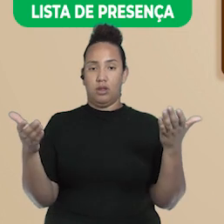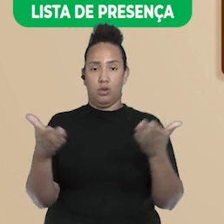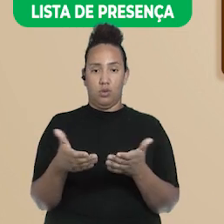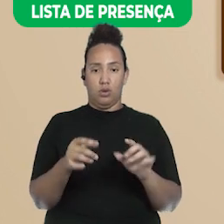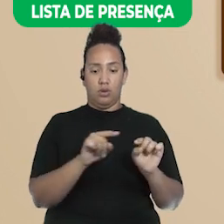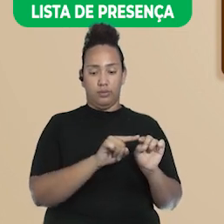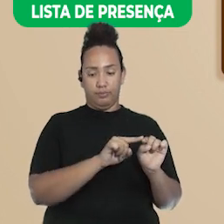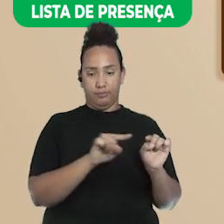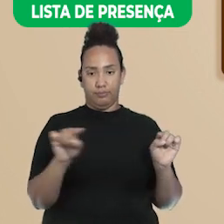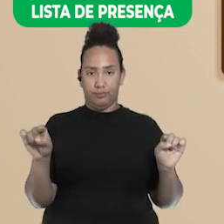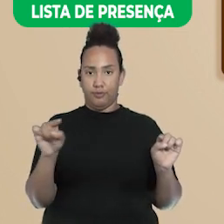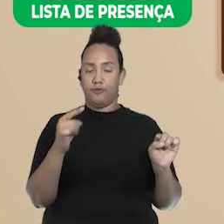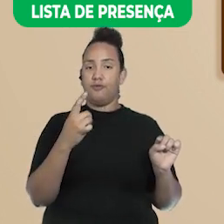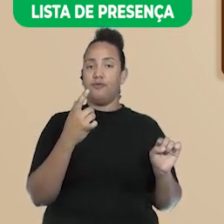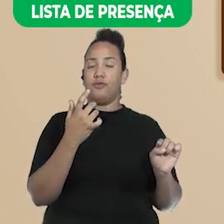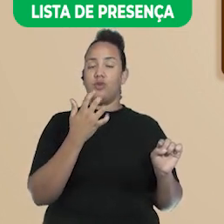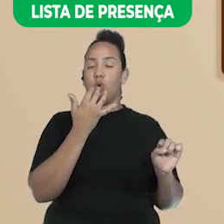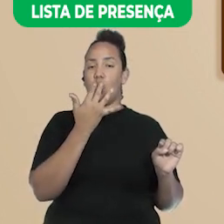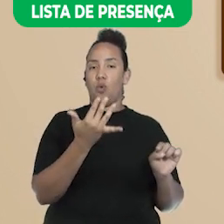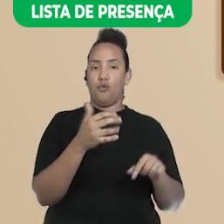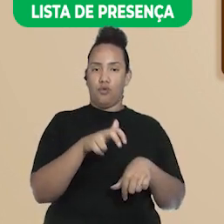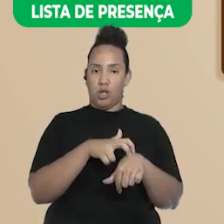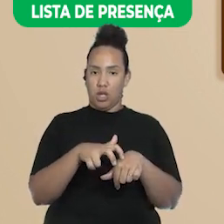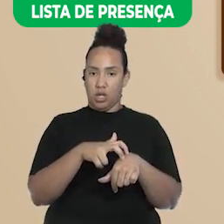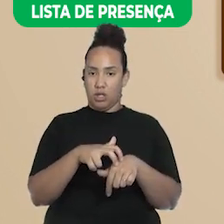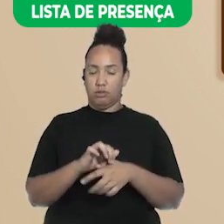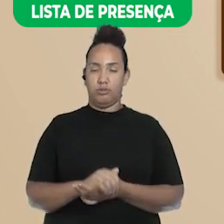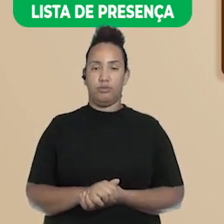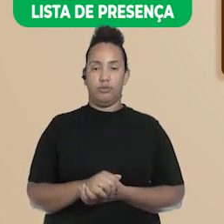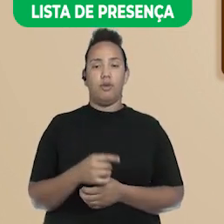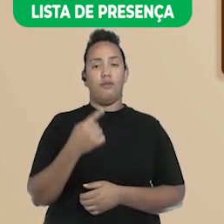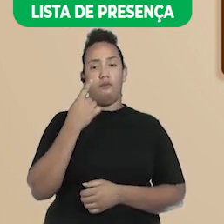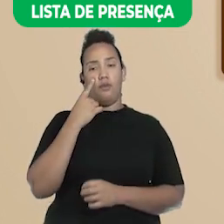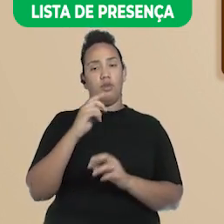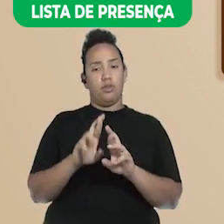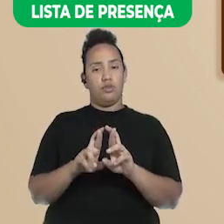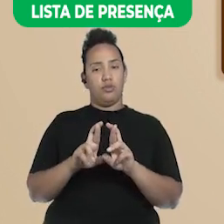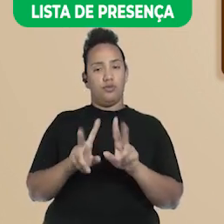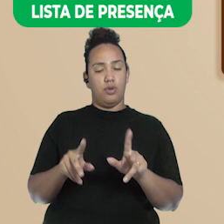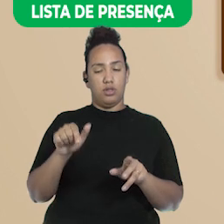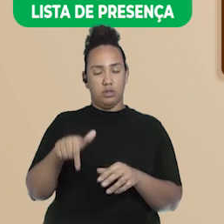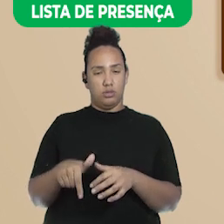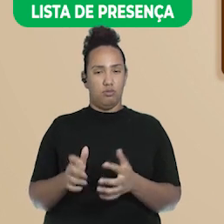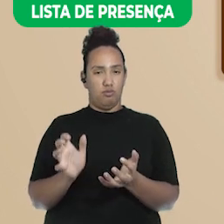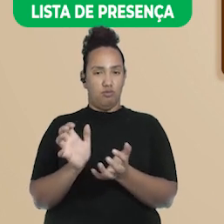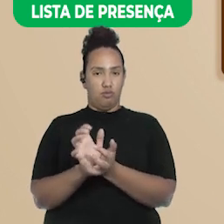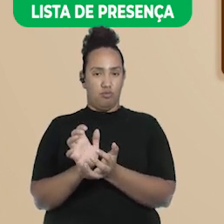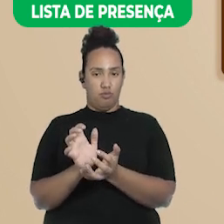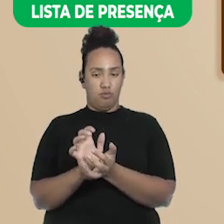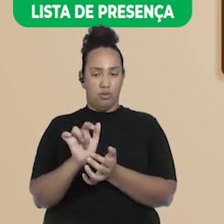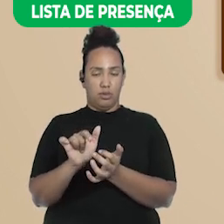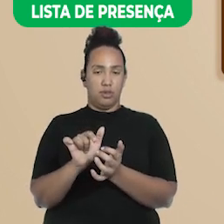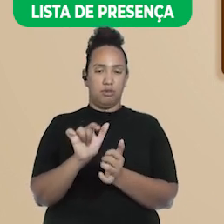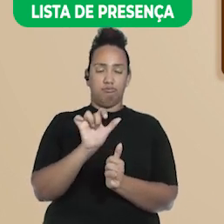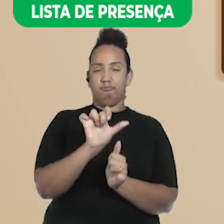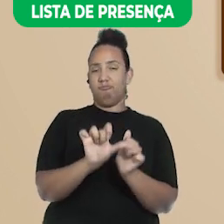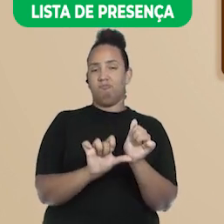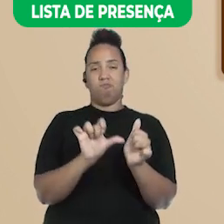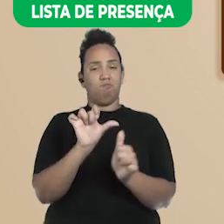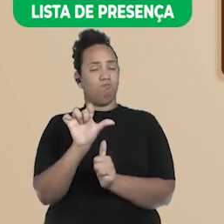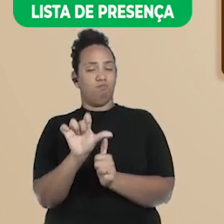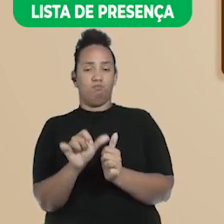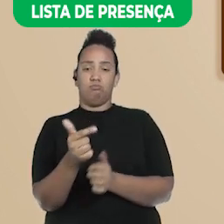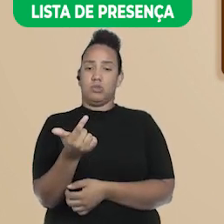verde. Percebemos que, diferente da primeira linha, as pessoas desse grupo não variaram muito no mesmo